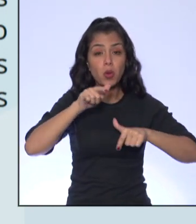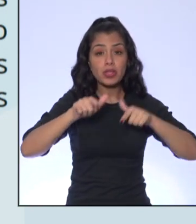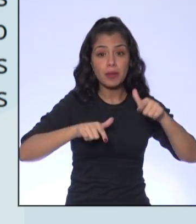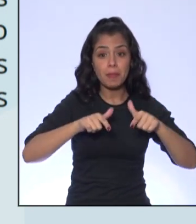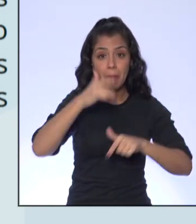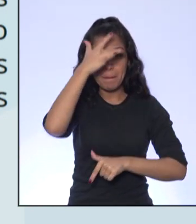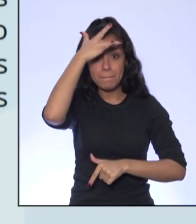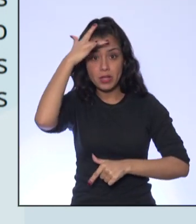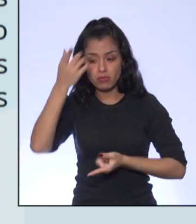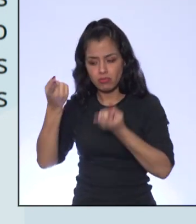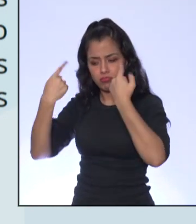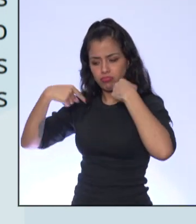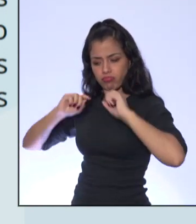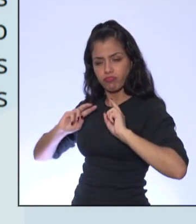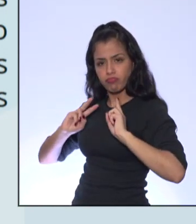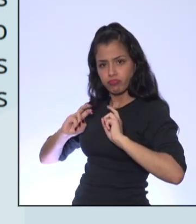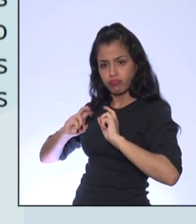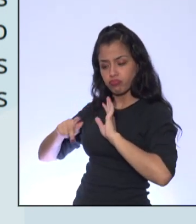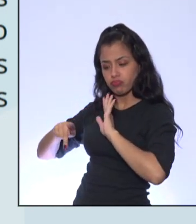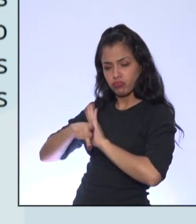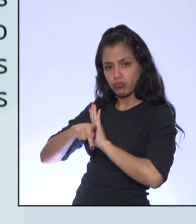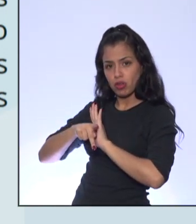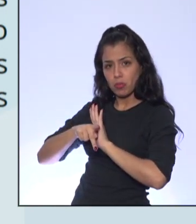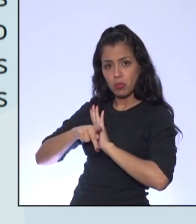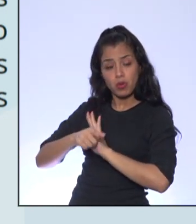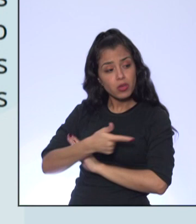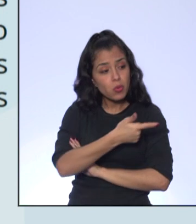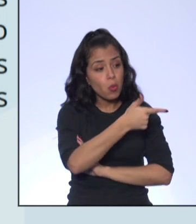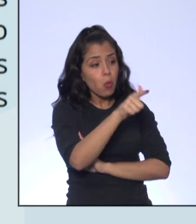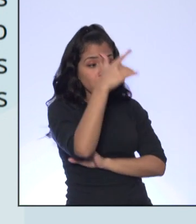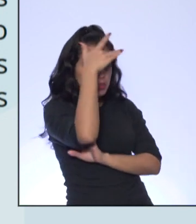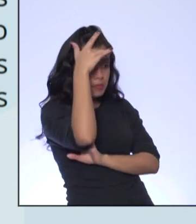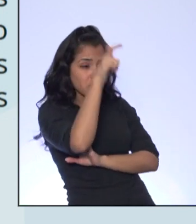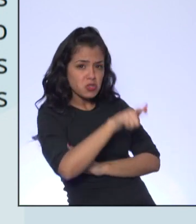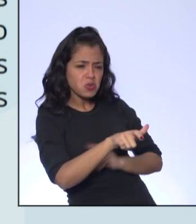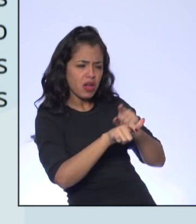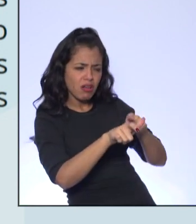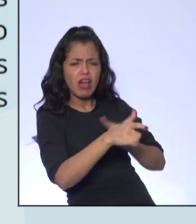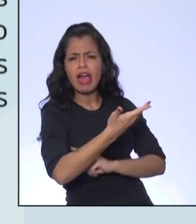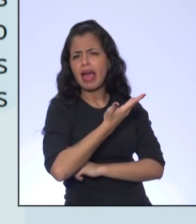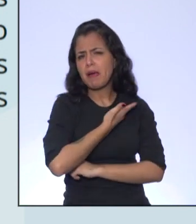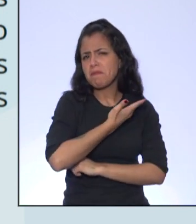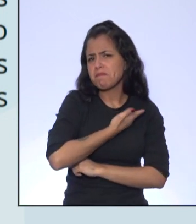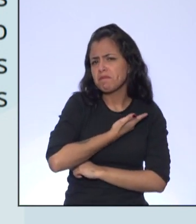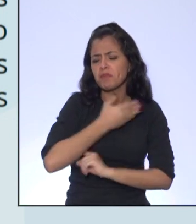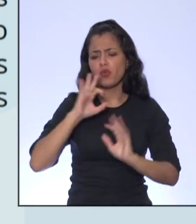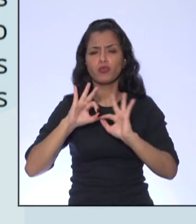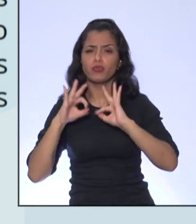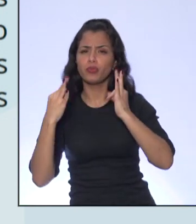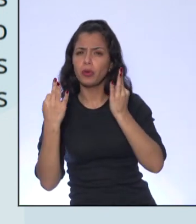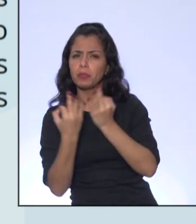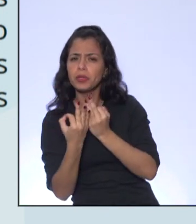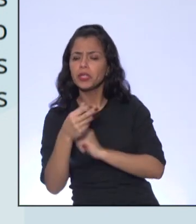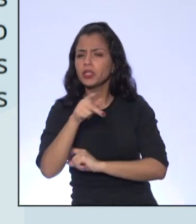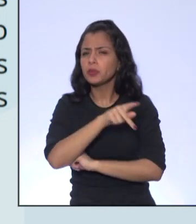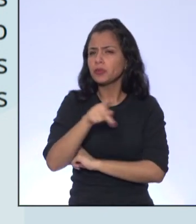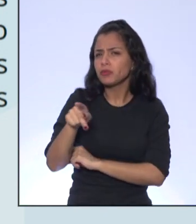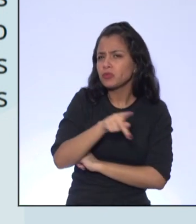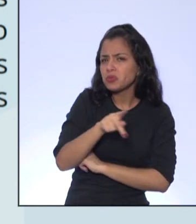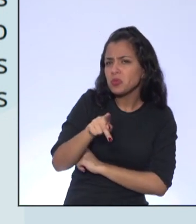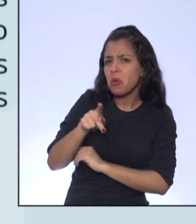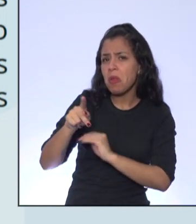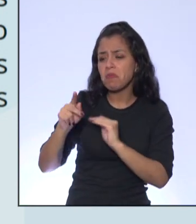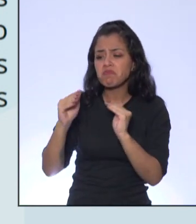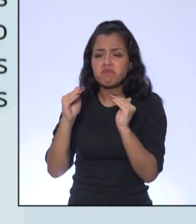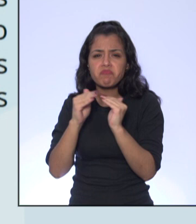o outro. Seja ele o seu amigo, a sua família, os seus professores, a comunidade onde ele mora.